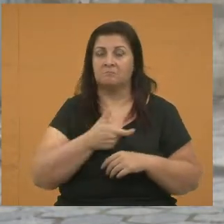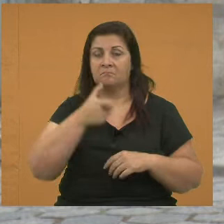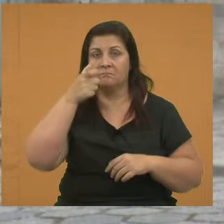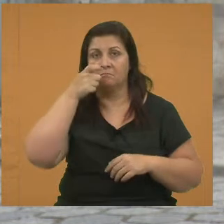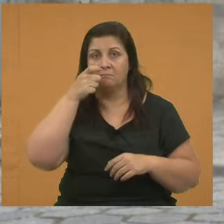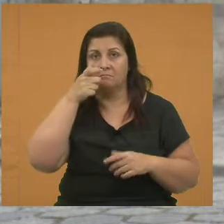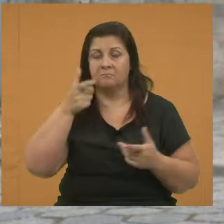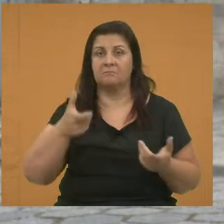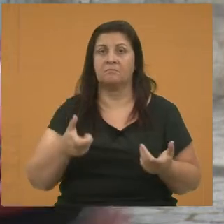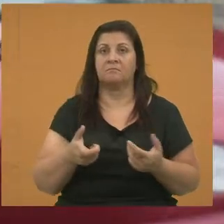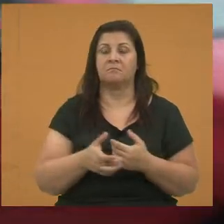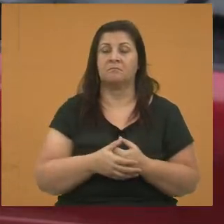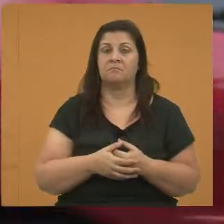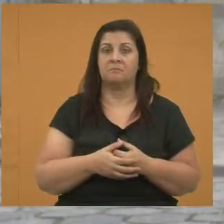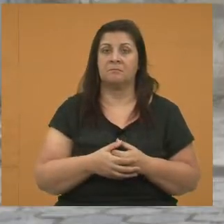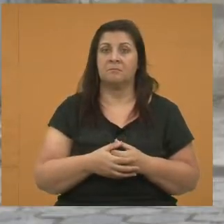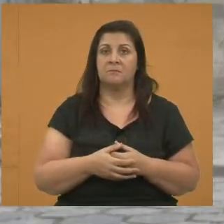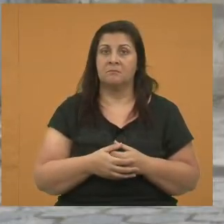forma